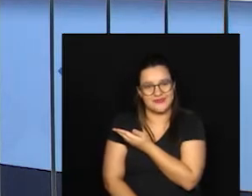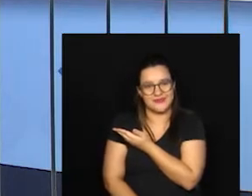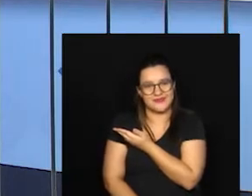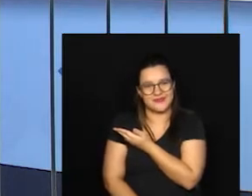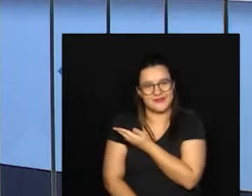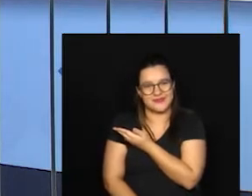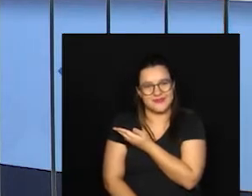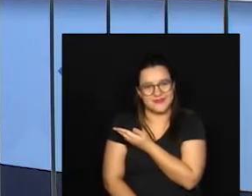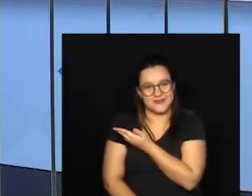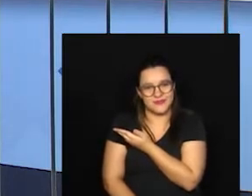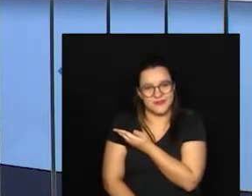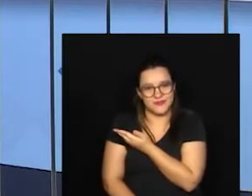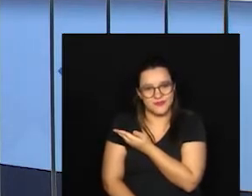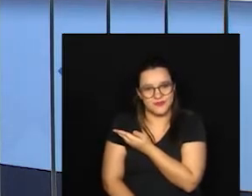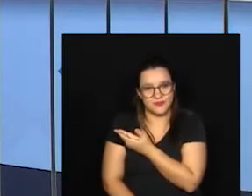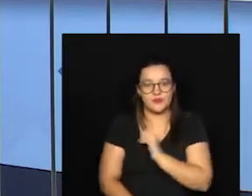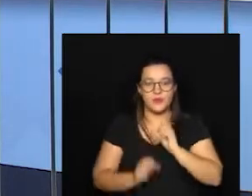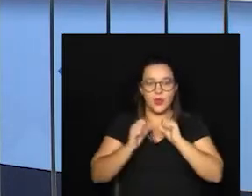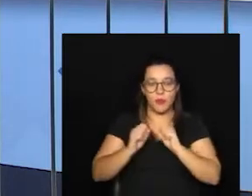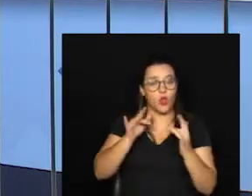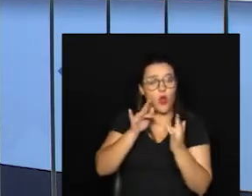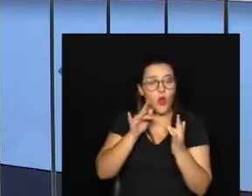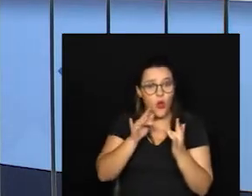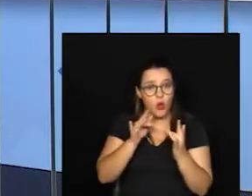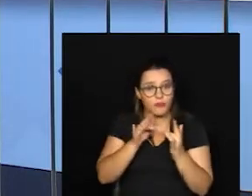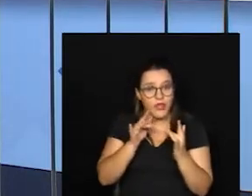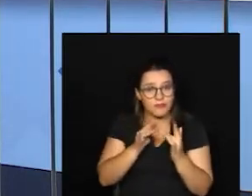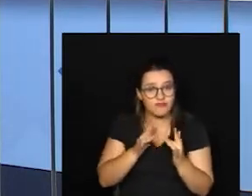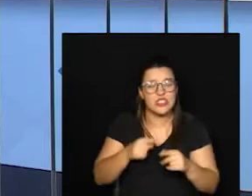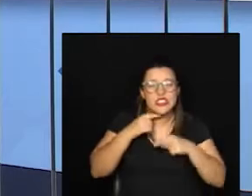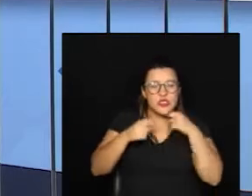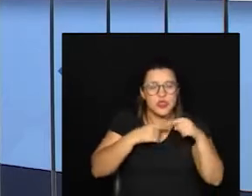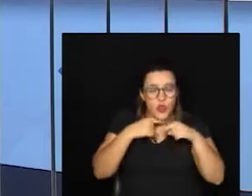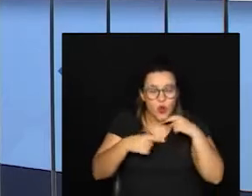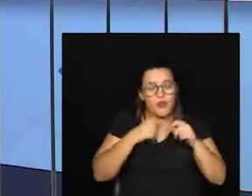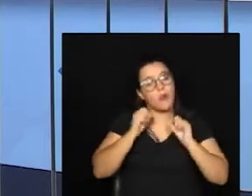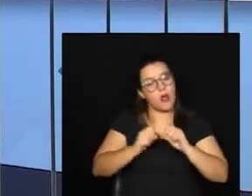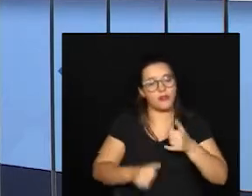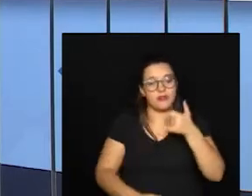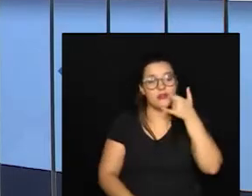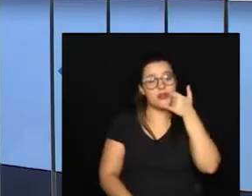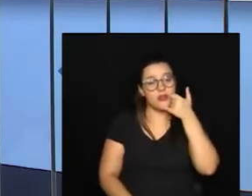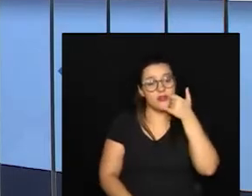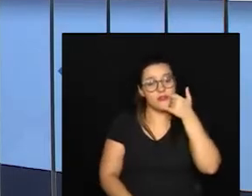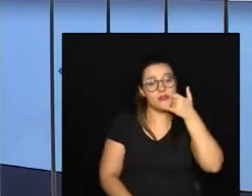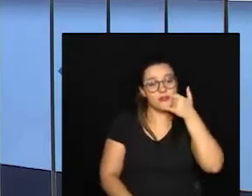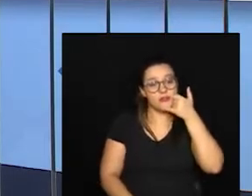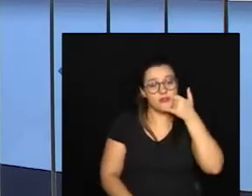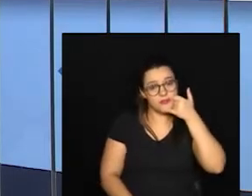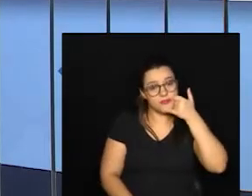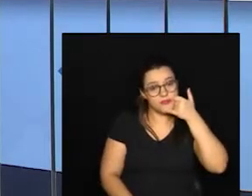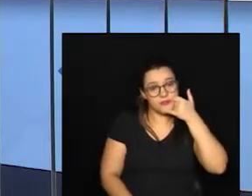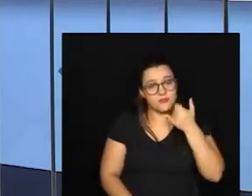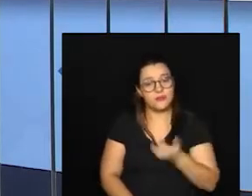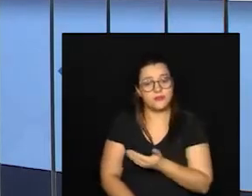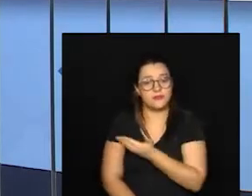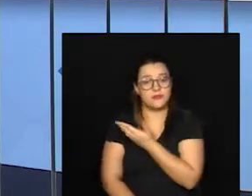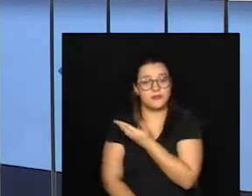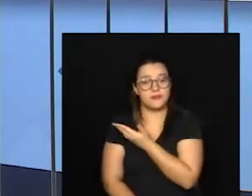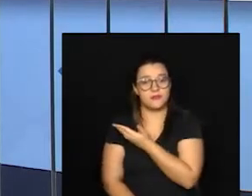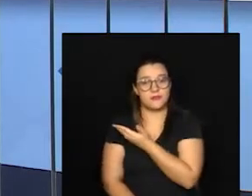www.acias.com.br e ainda pode ter ainda um contato por telefone para tirar dúvidas, que é o 19, que é o DDD aqui de